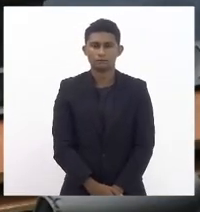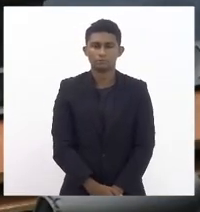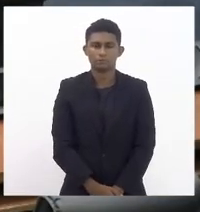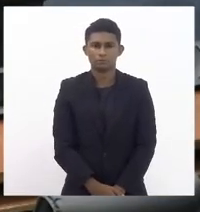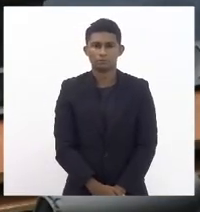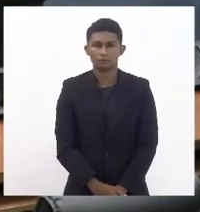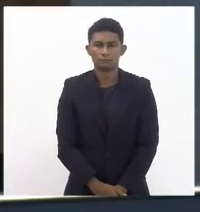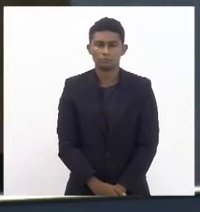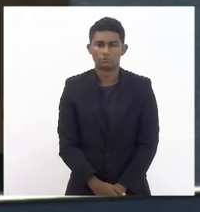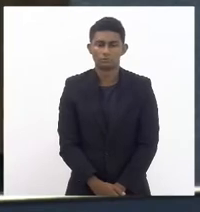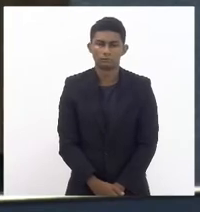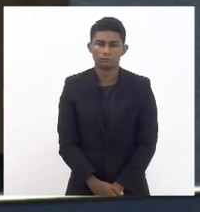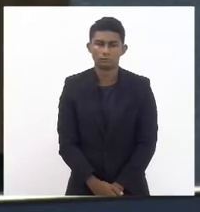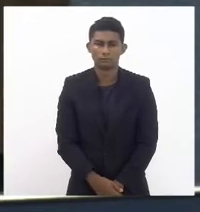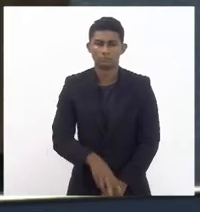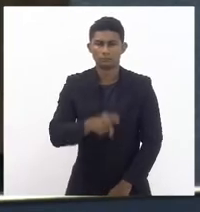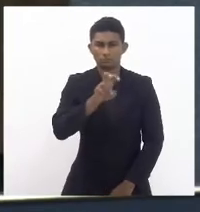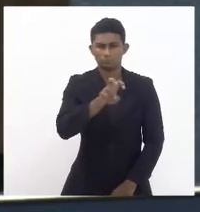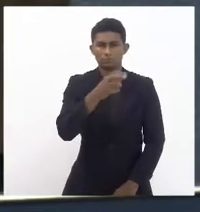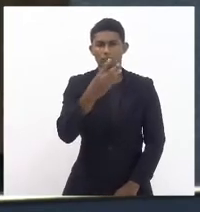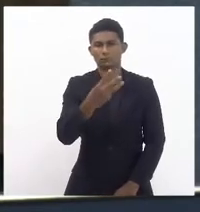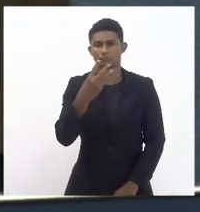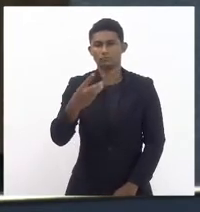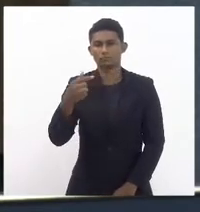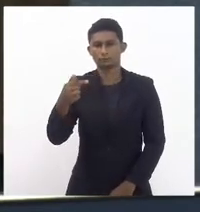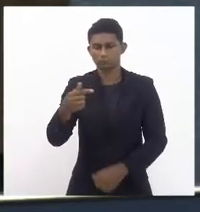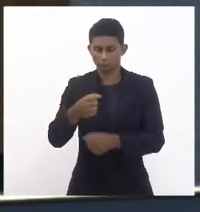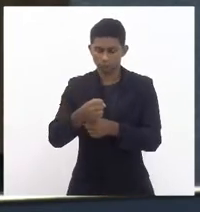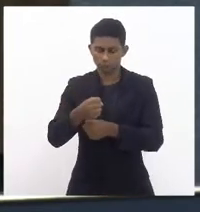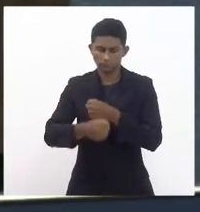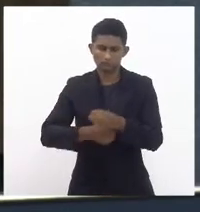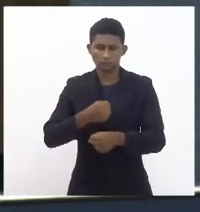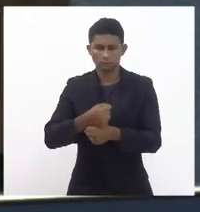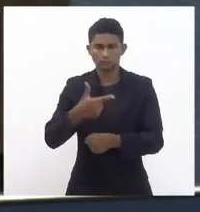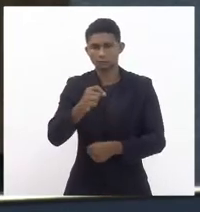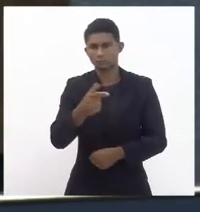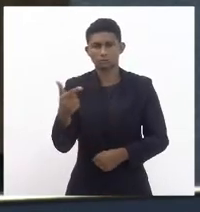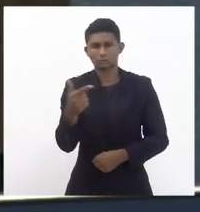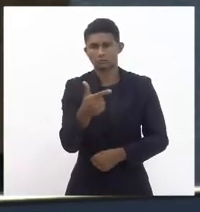o 5337 de 2022